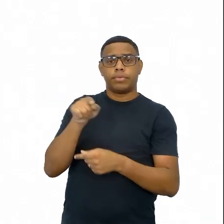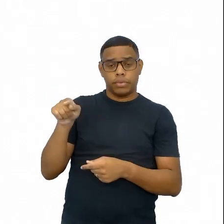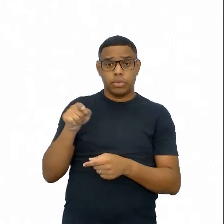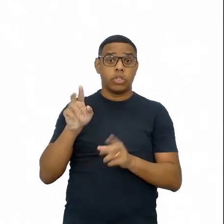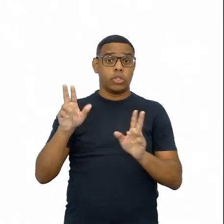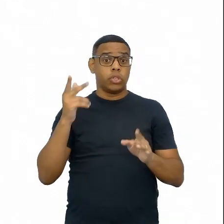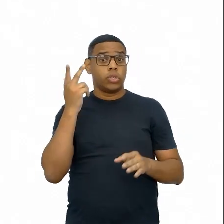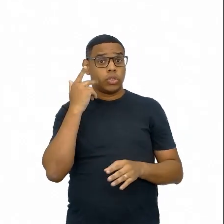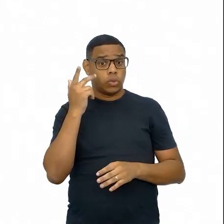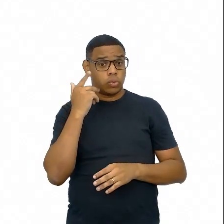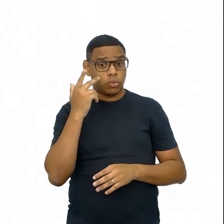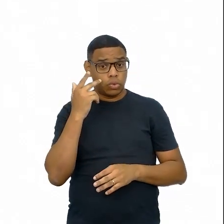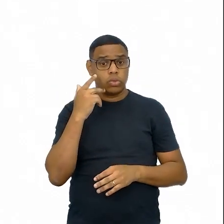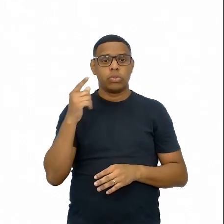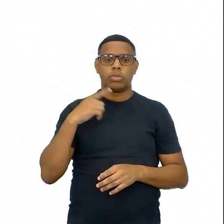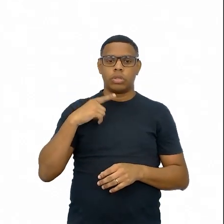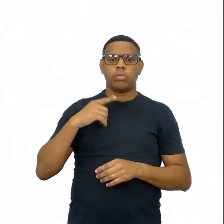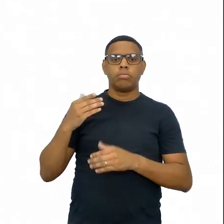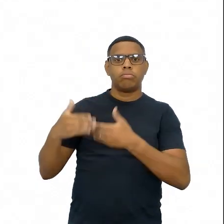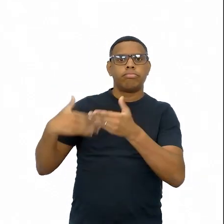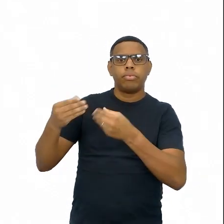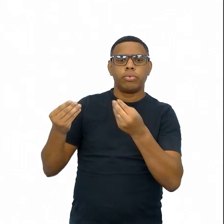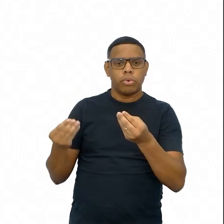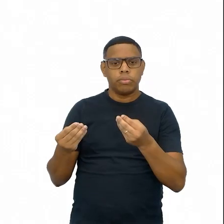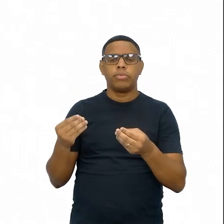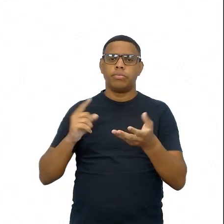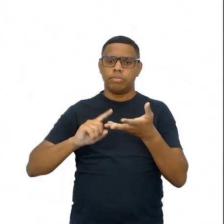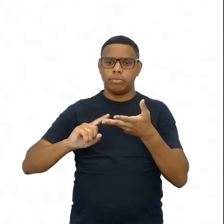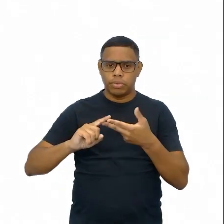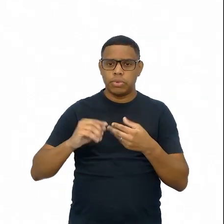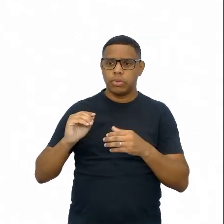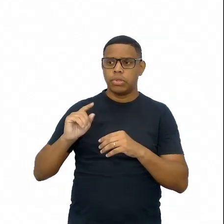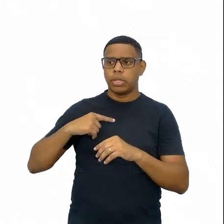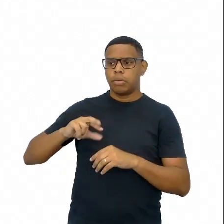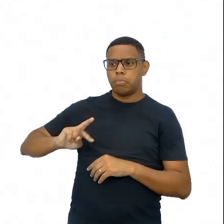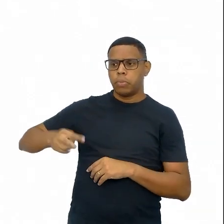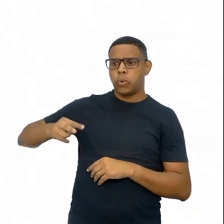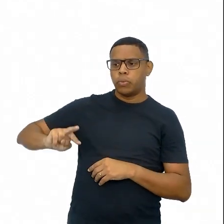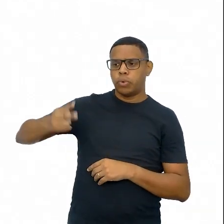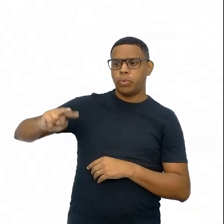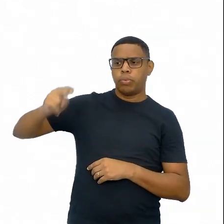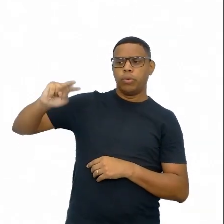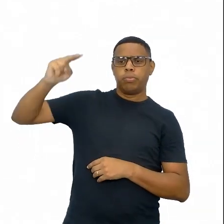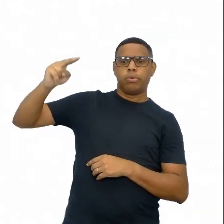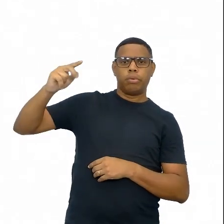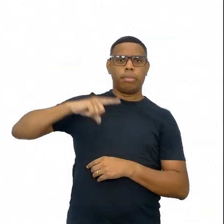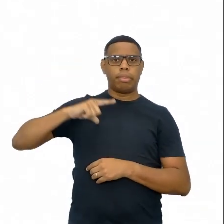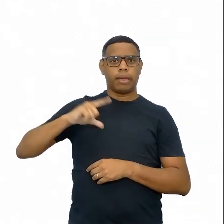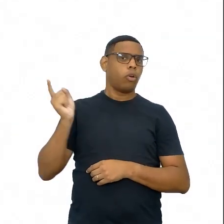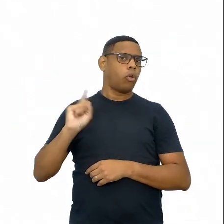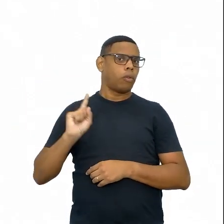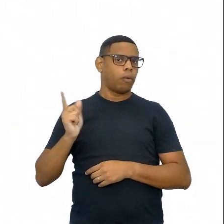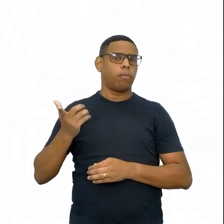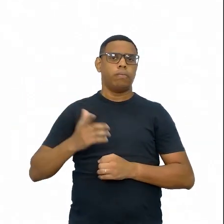geralmente tendo em vista aí sua promoção de uma série para outra ou de um grau para outro.